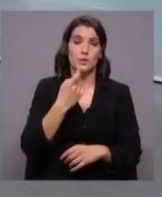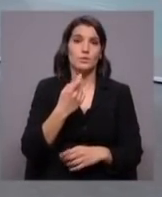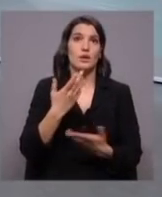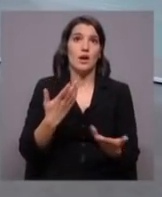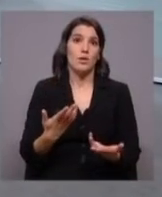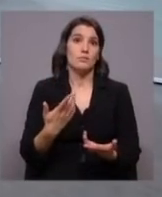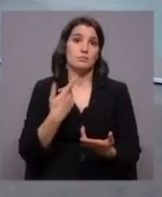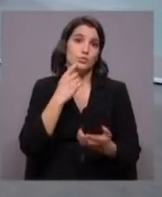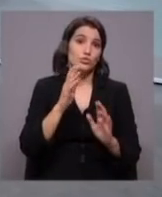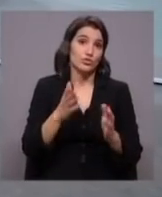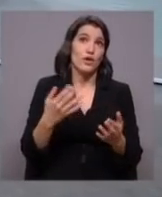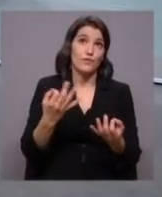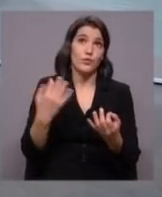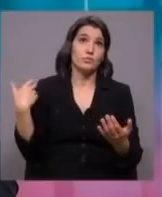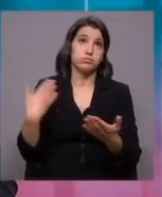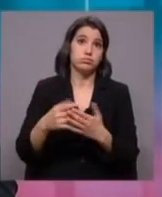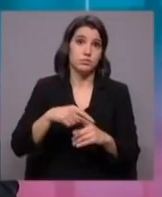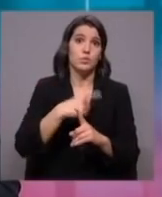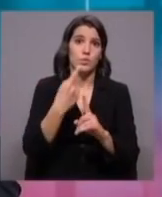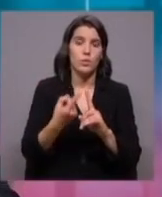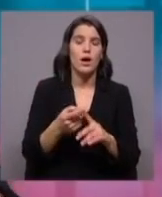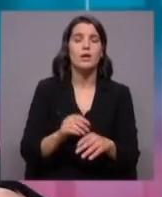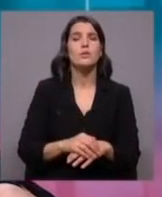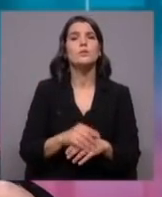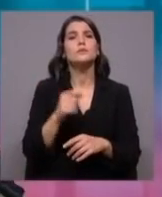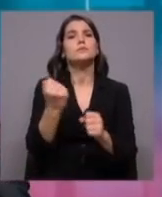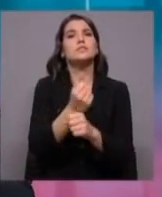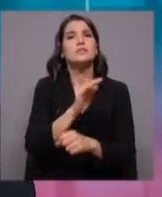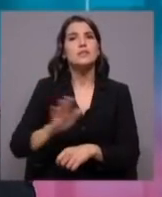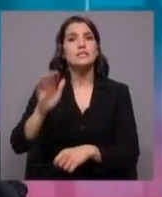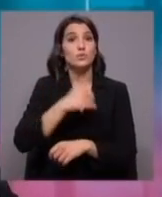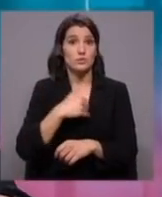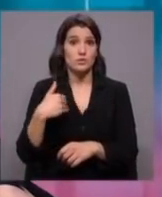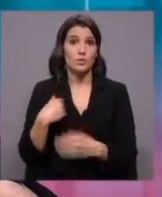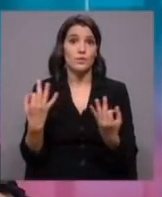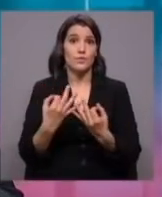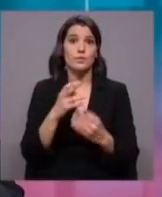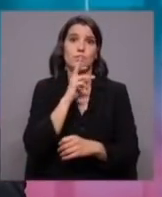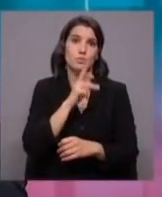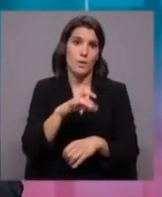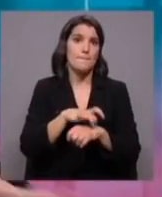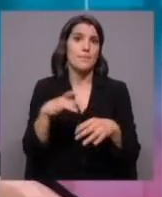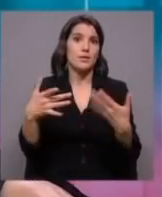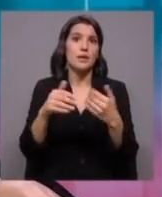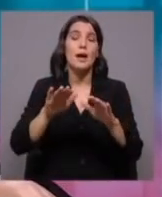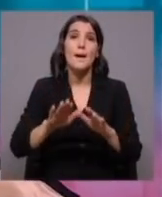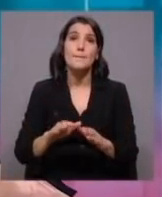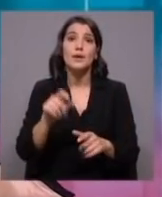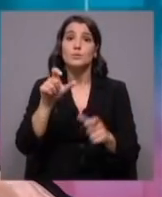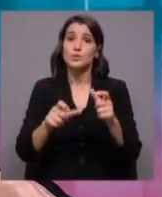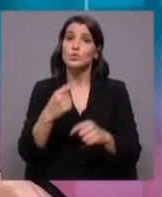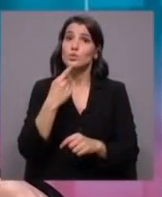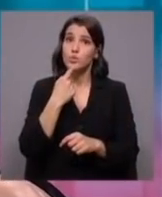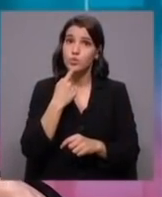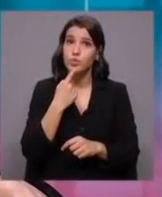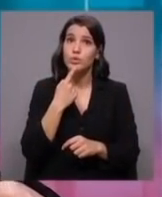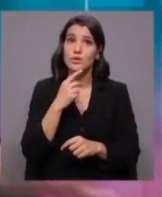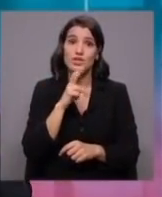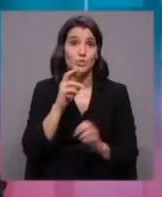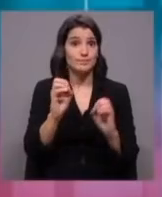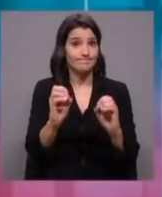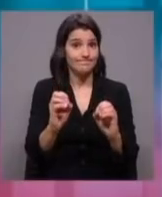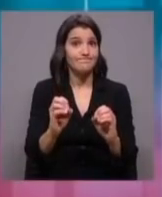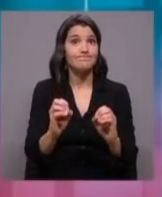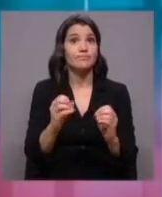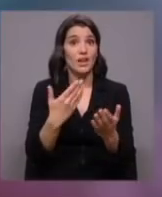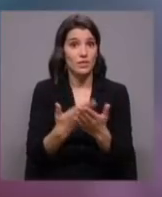longo do último ano, um Serviço Nacional de Saúde que de facto deu resposta à pandemia, mas que deixou muitas pessoas sem qualquer tipo de resposta. E nós temos